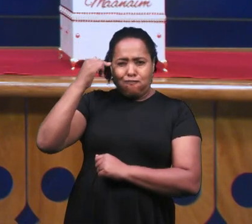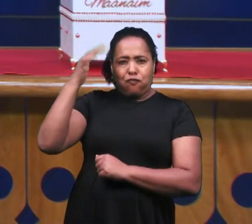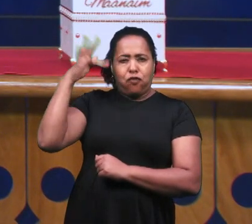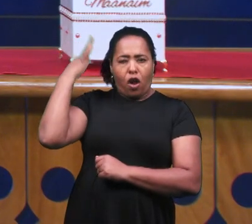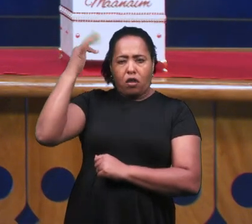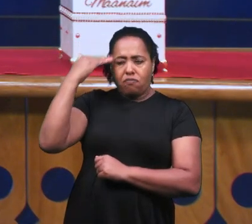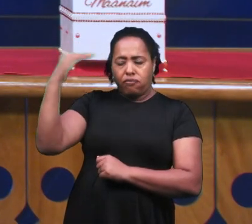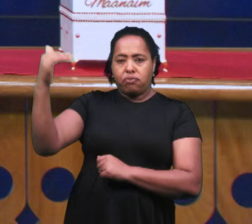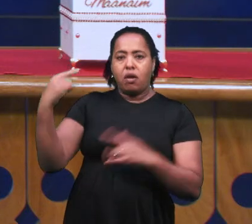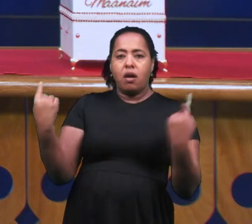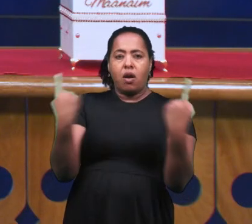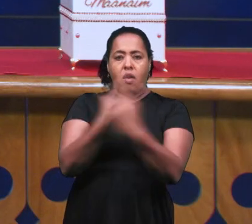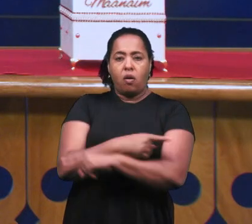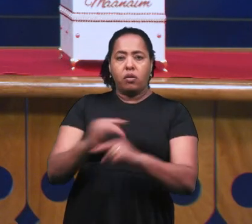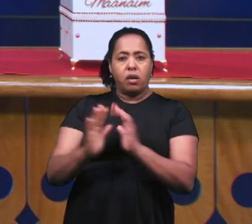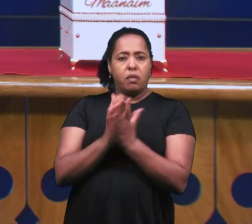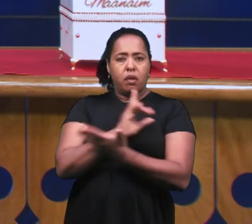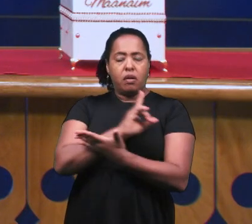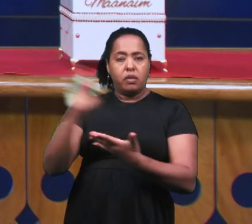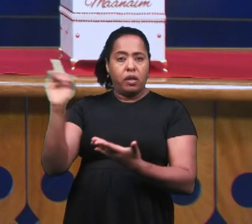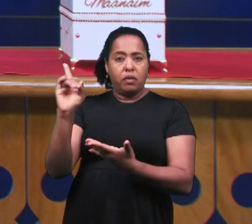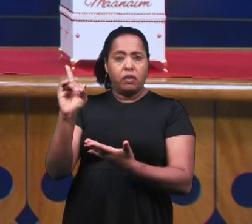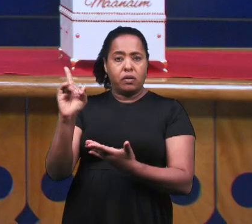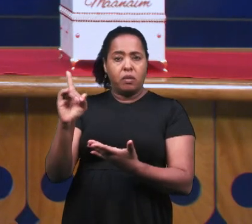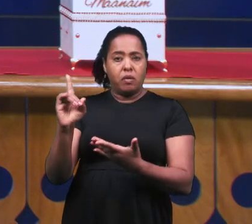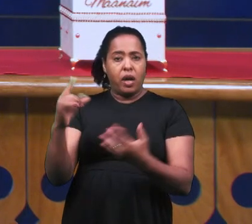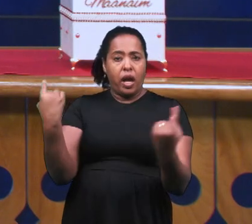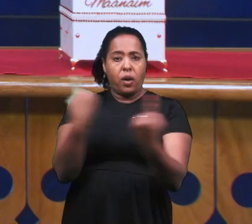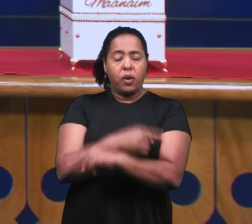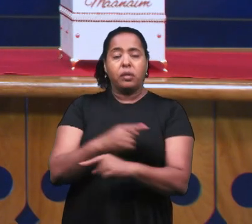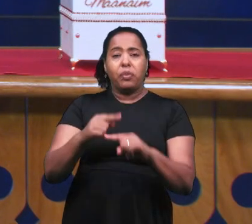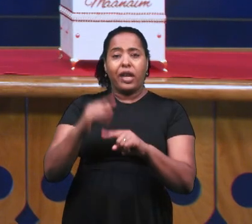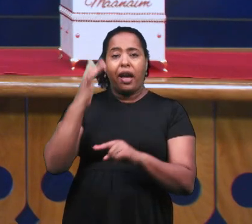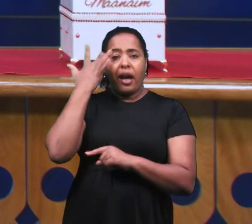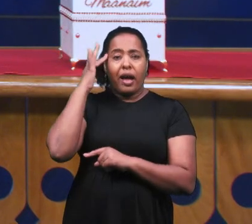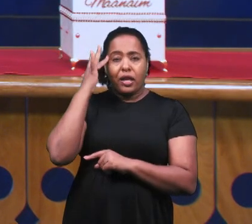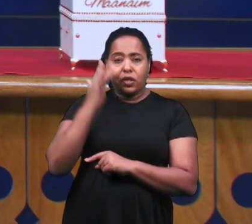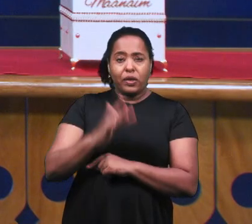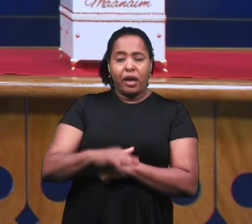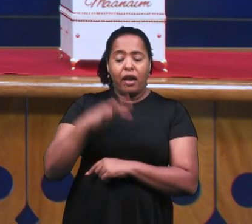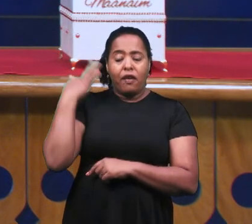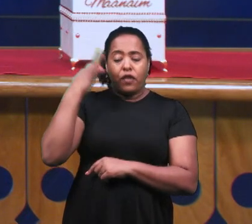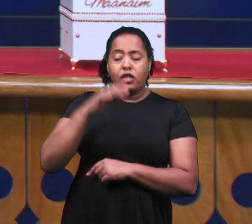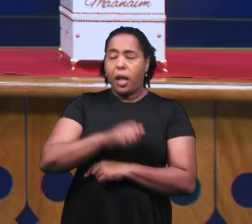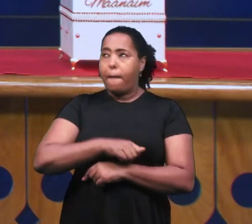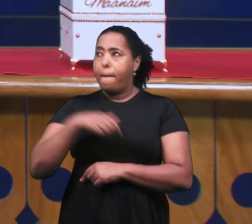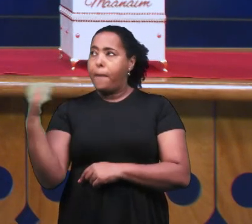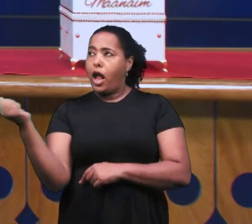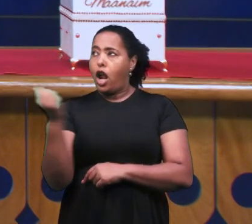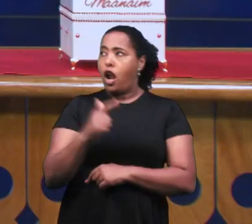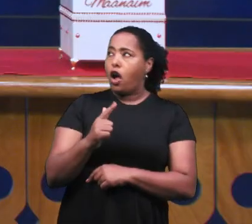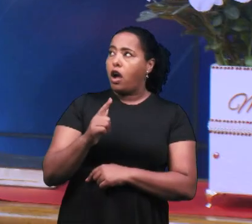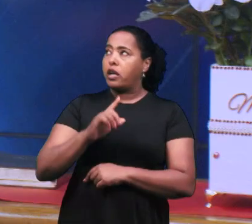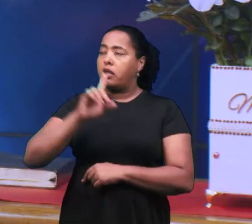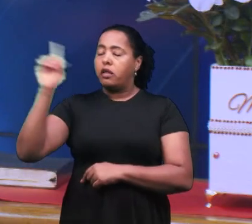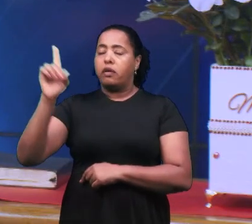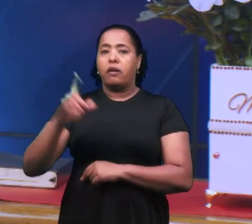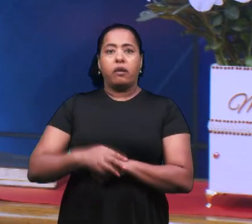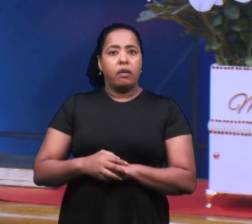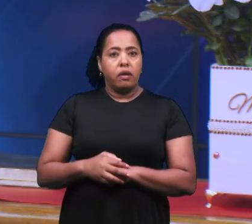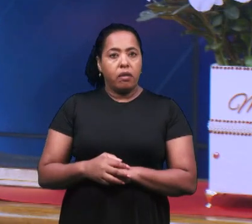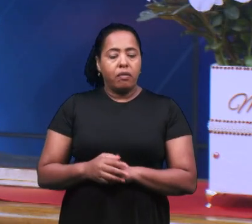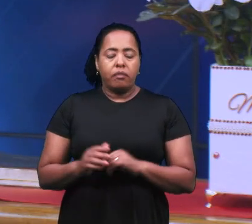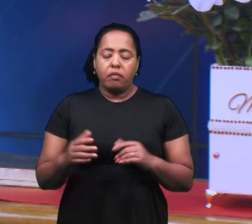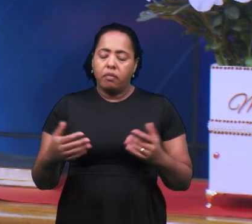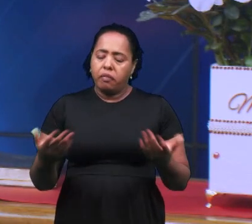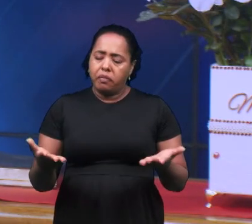Deus. Porque eles acham que a filosofia é mais importante do que a palavra de Deus. Vejam só, é nesse quadro que